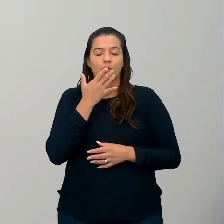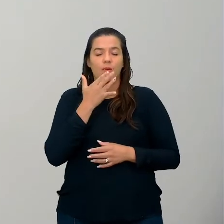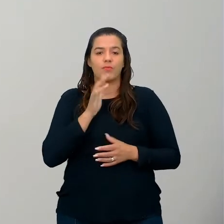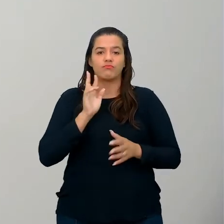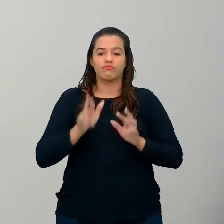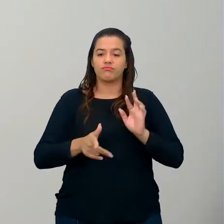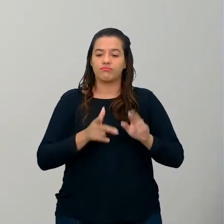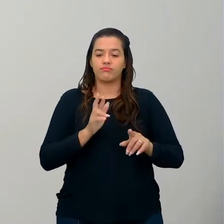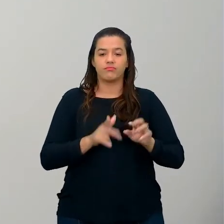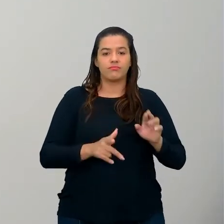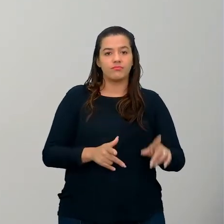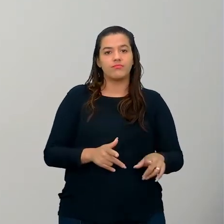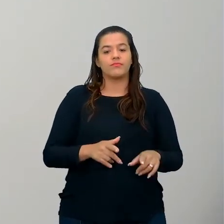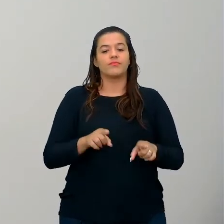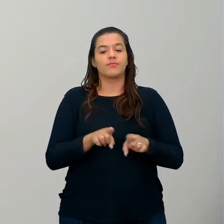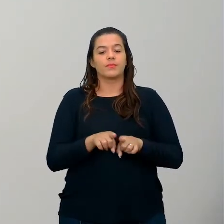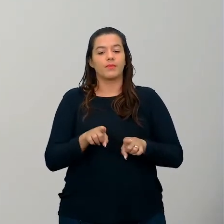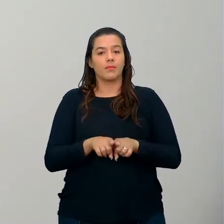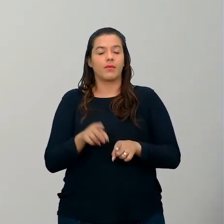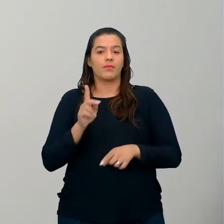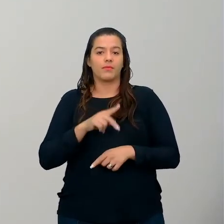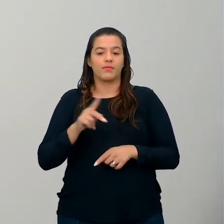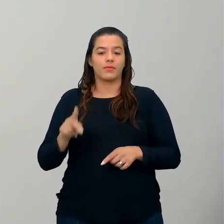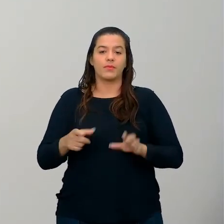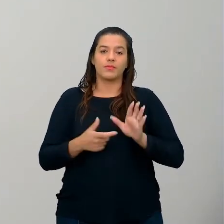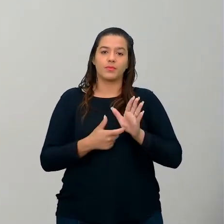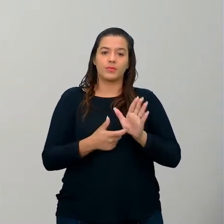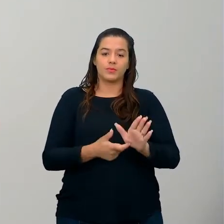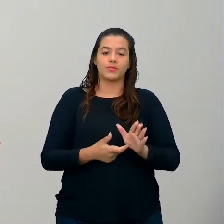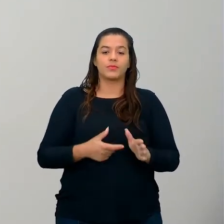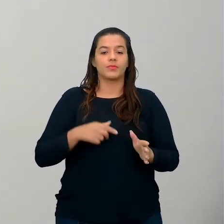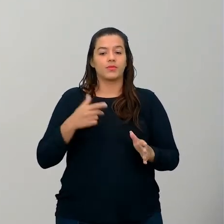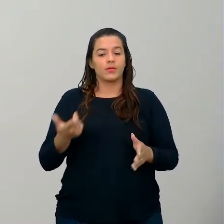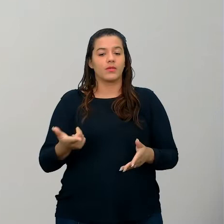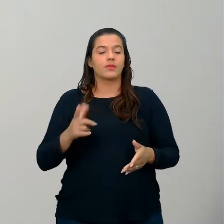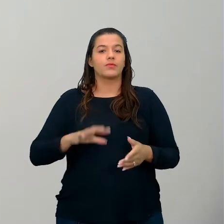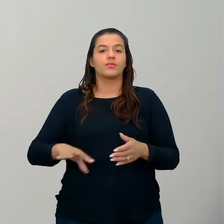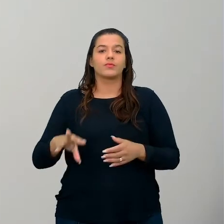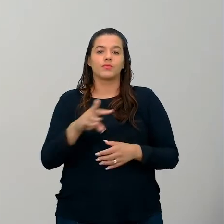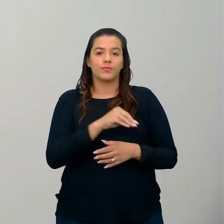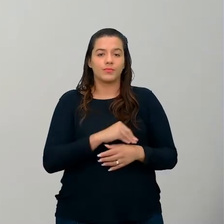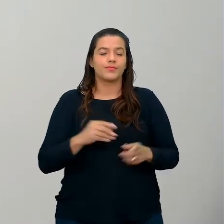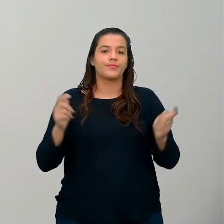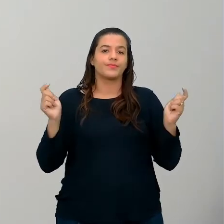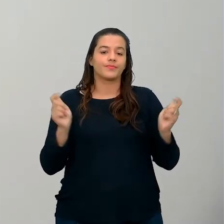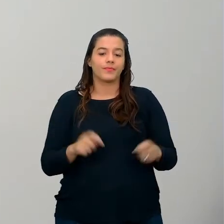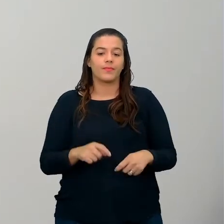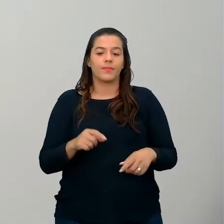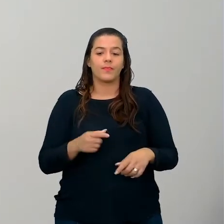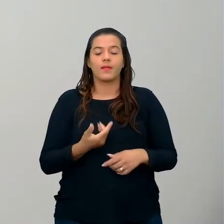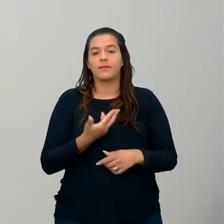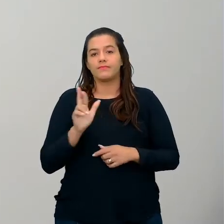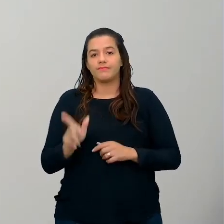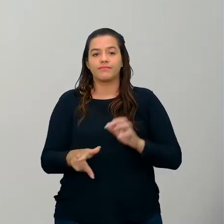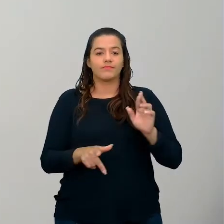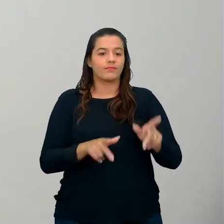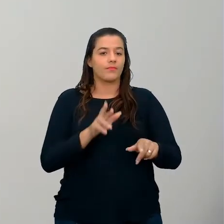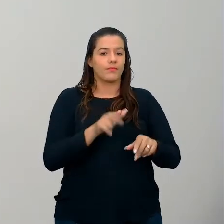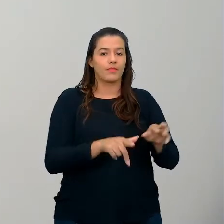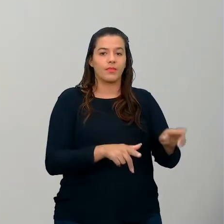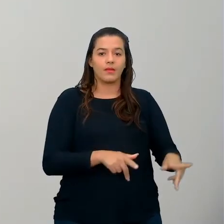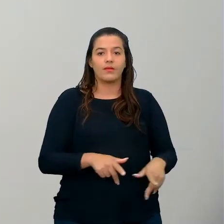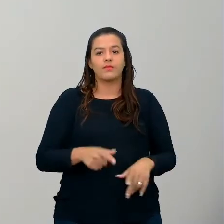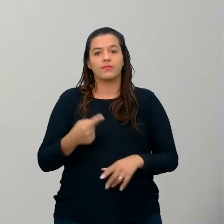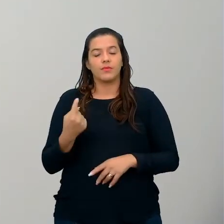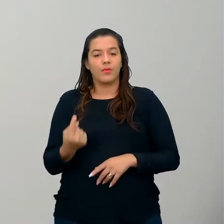diferentes, como a professora mesmo mostrou, né, a questão ali dos horizontes, né? Então a gente viu ali horizontes diferentes com